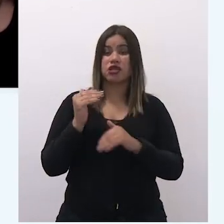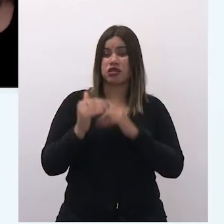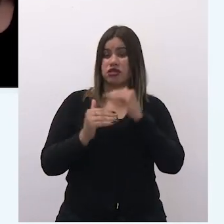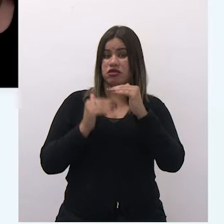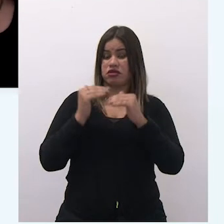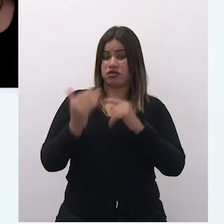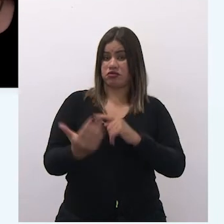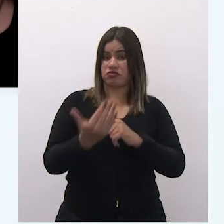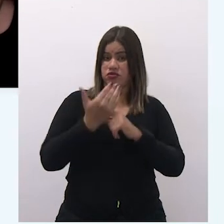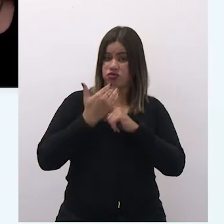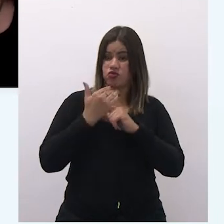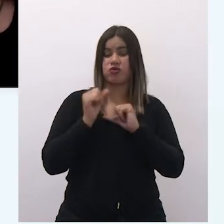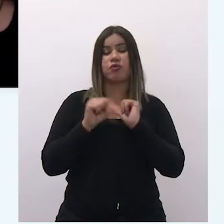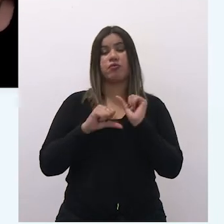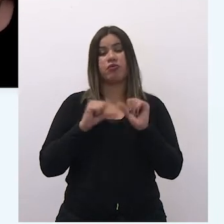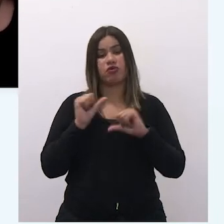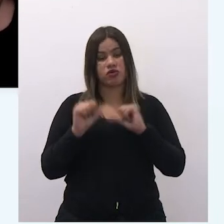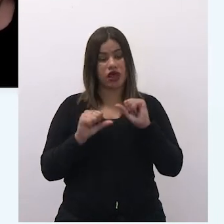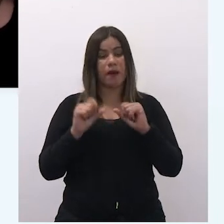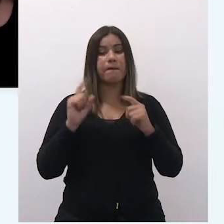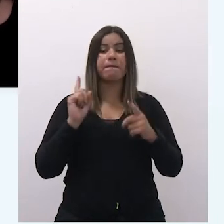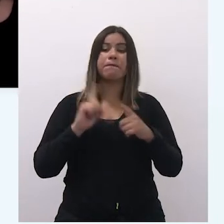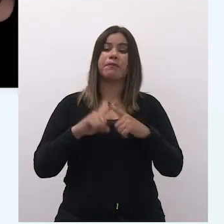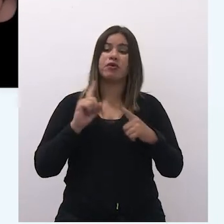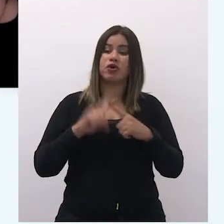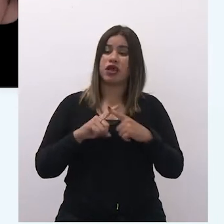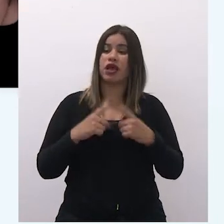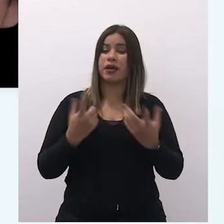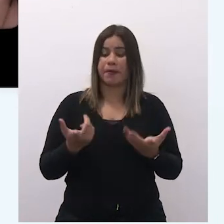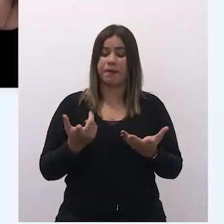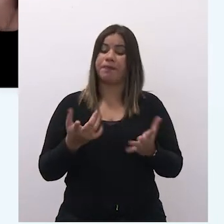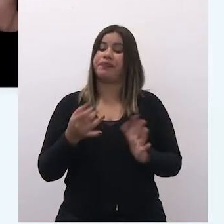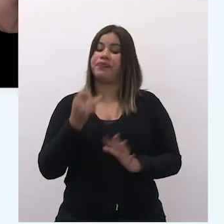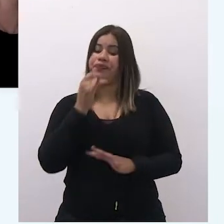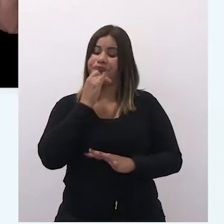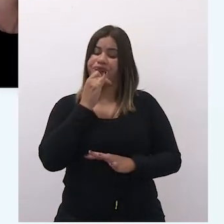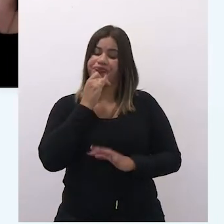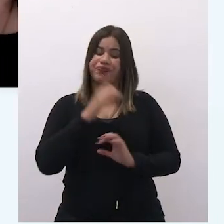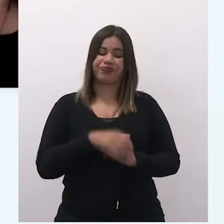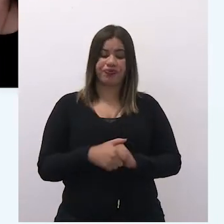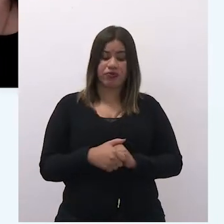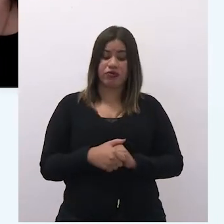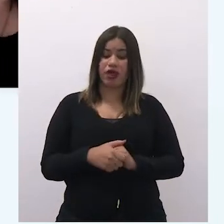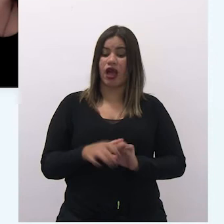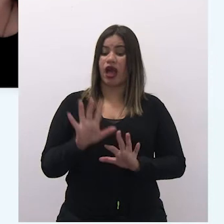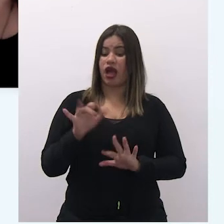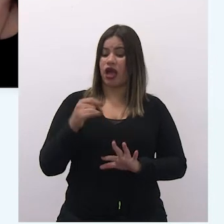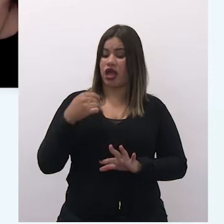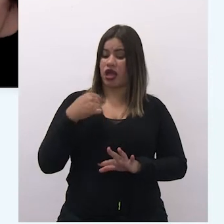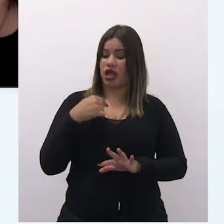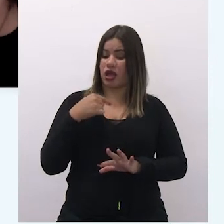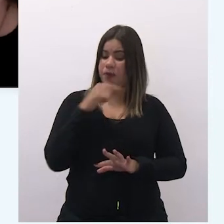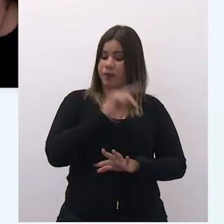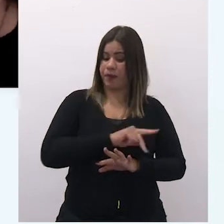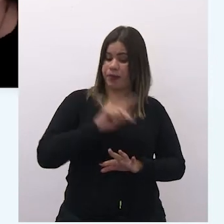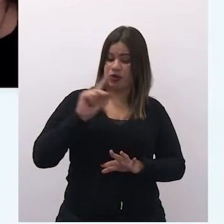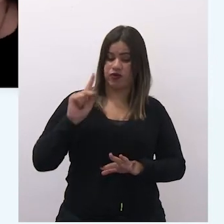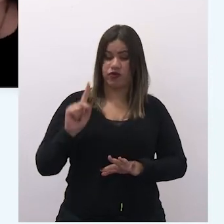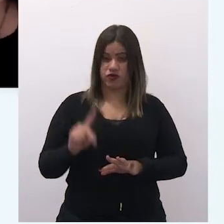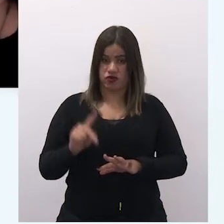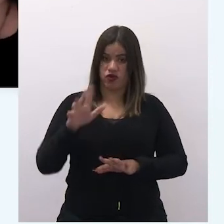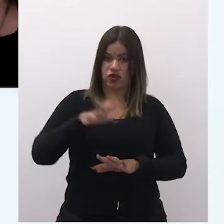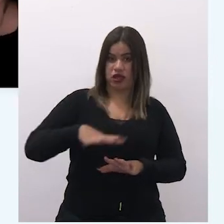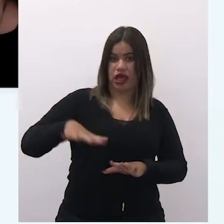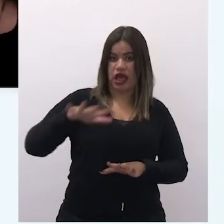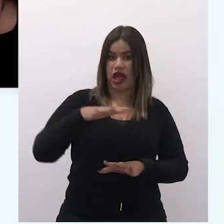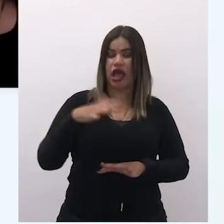me modifica, porque eu vou estar, por exemplo, digamos que os professores da área de